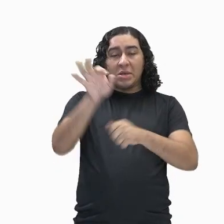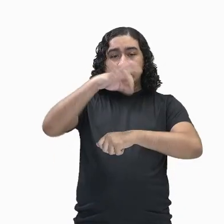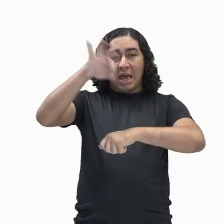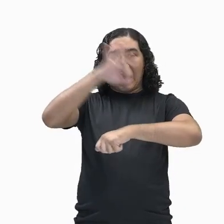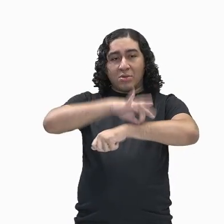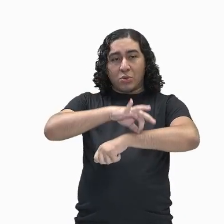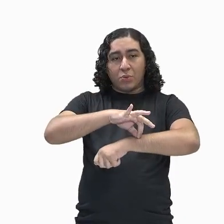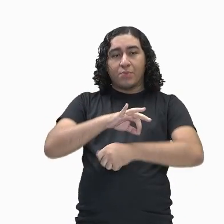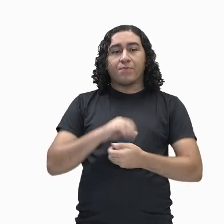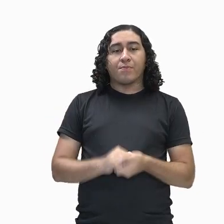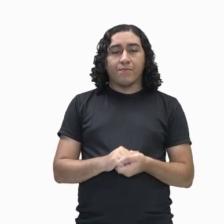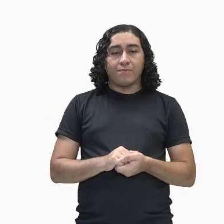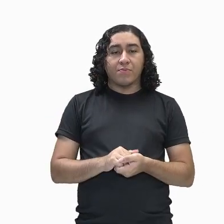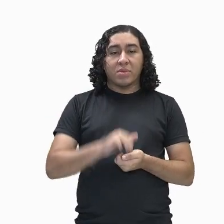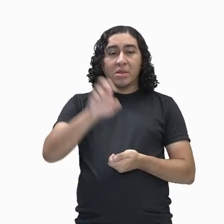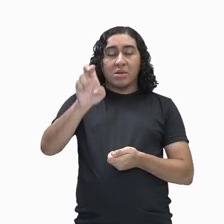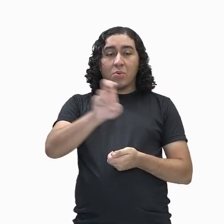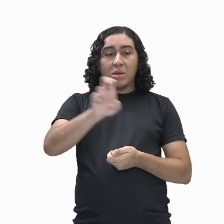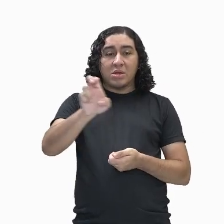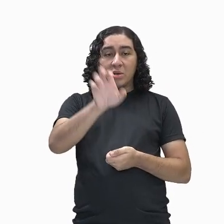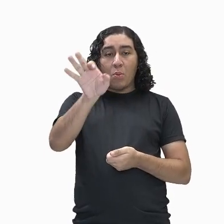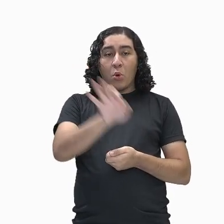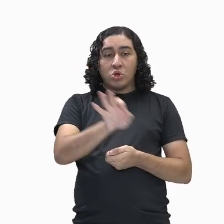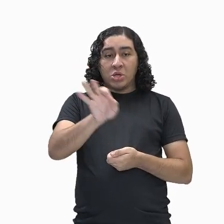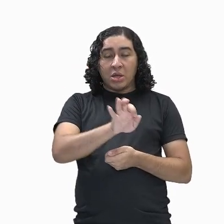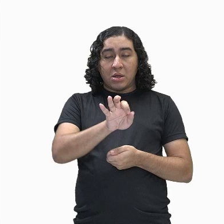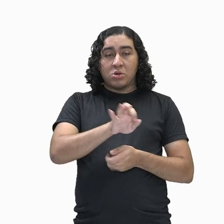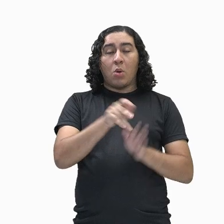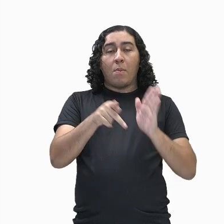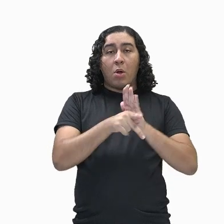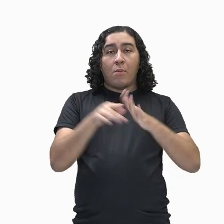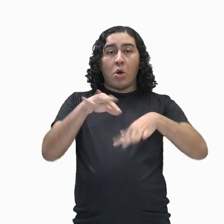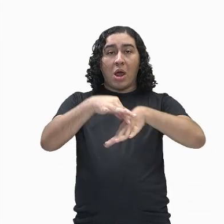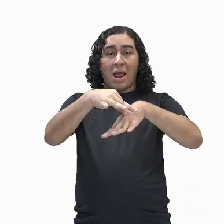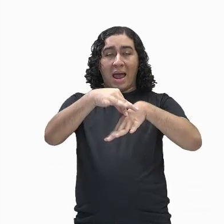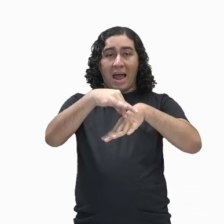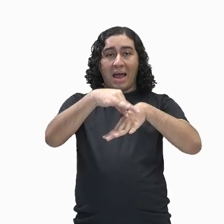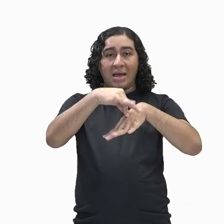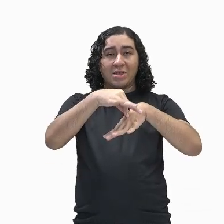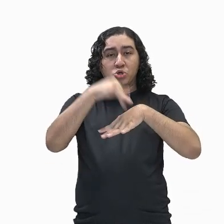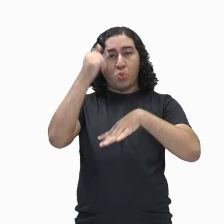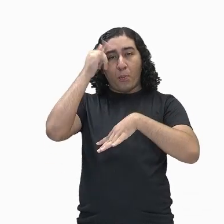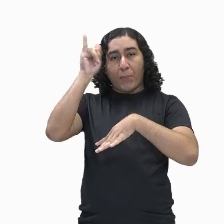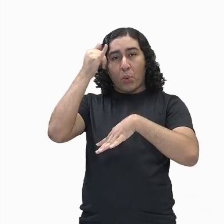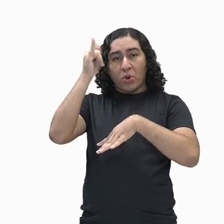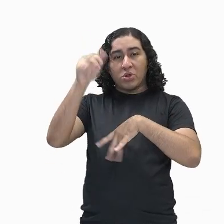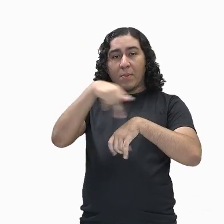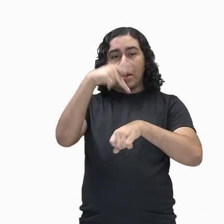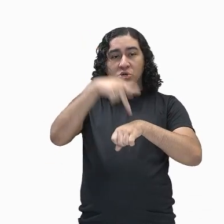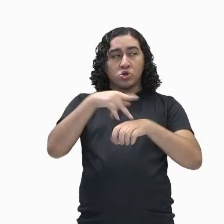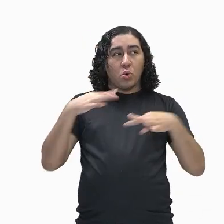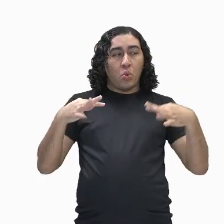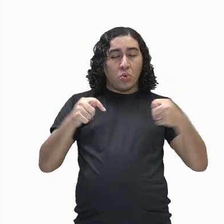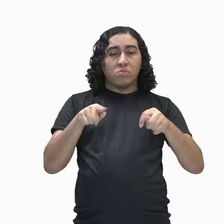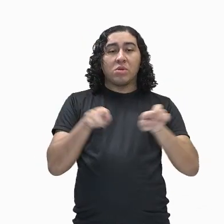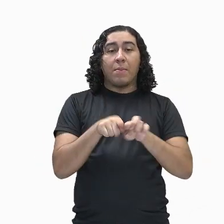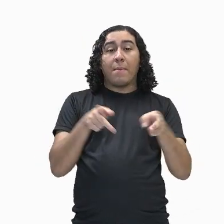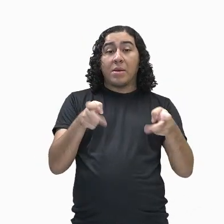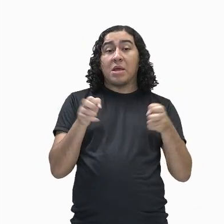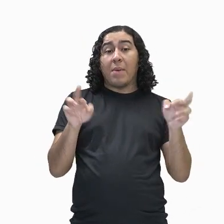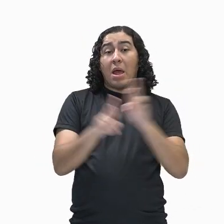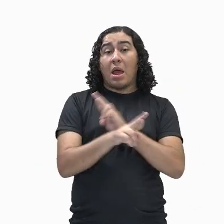E 55% da produção de carne bovina do país, né? Então a gente observa também a relação